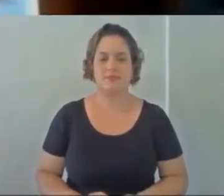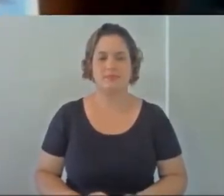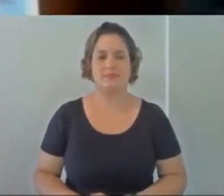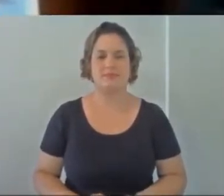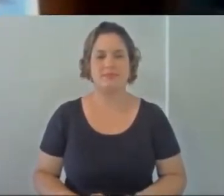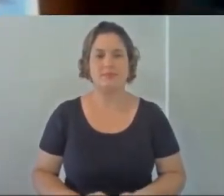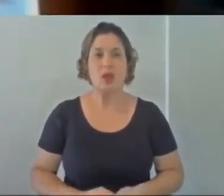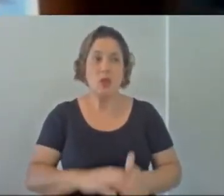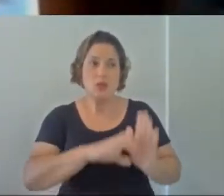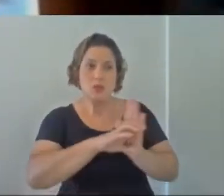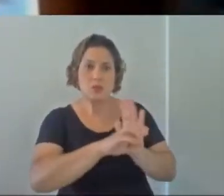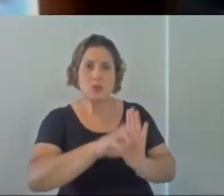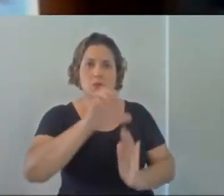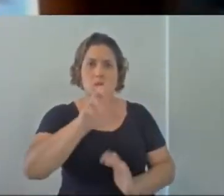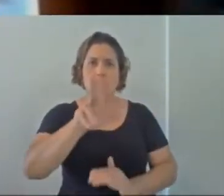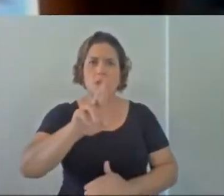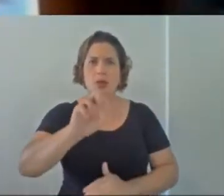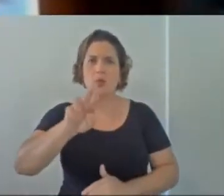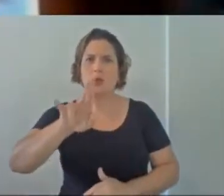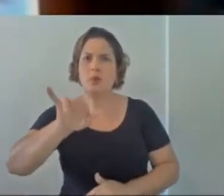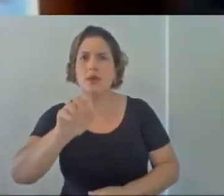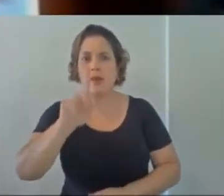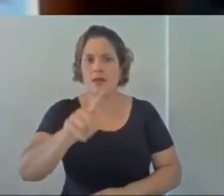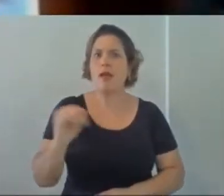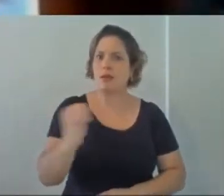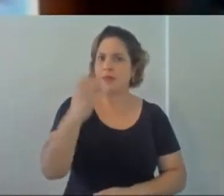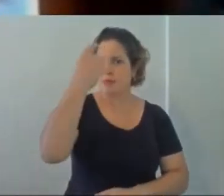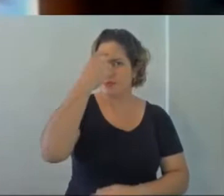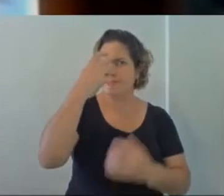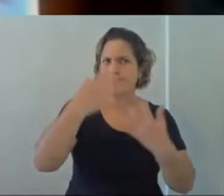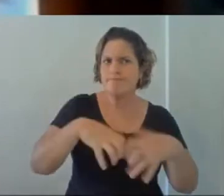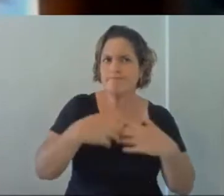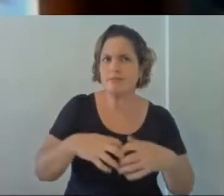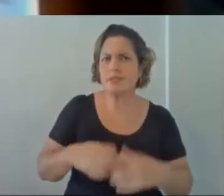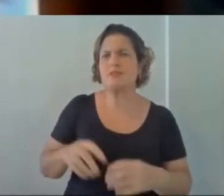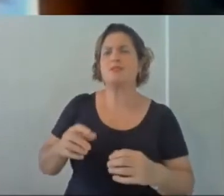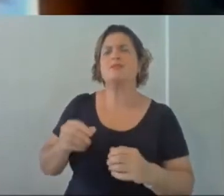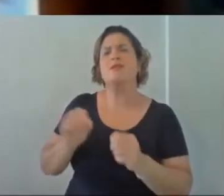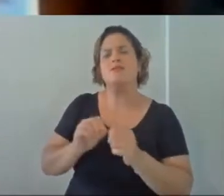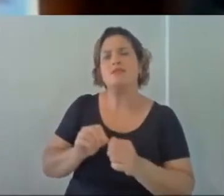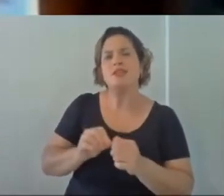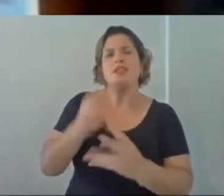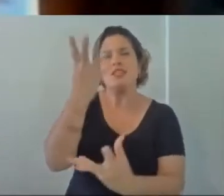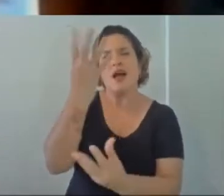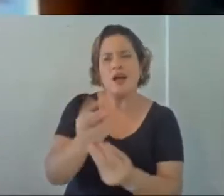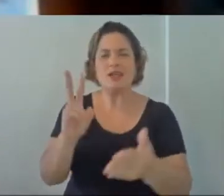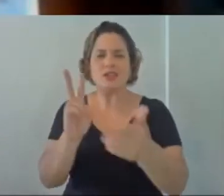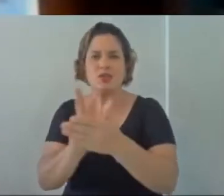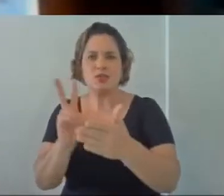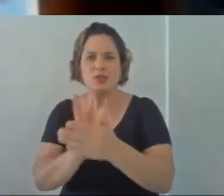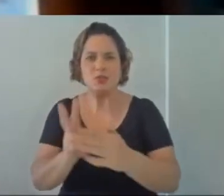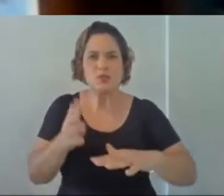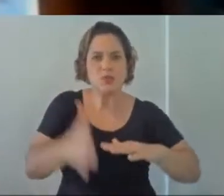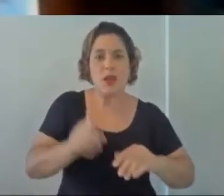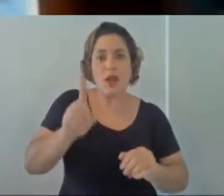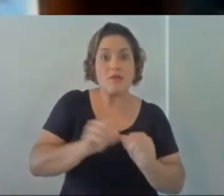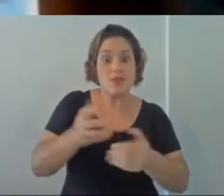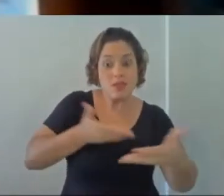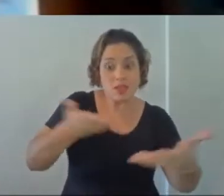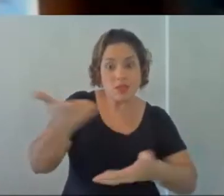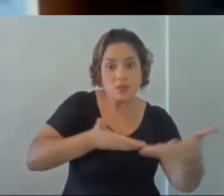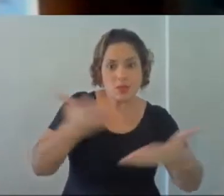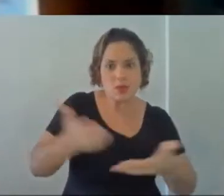O conceito de curadoria importante para se pensar a arte indígena contemporânea é o de curadoria compartilhada, né?